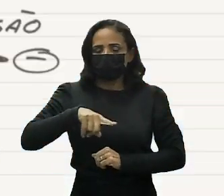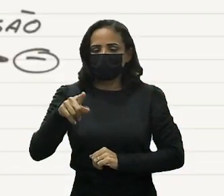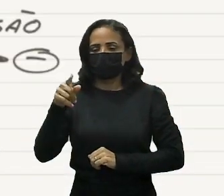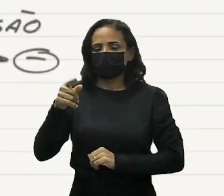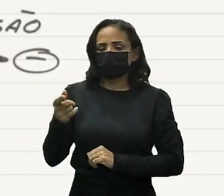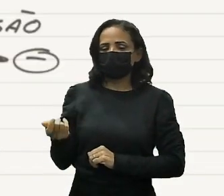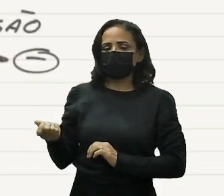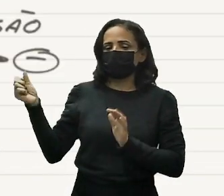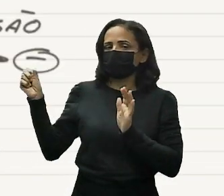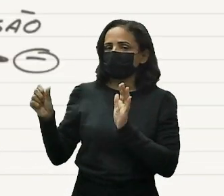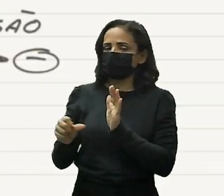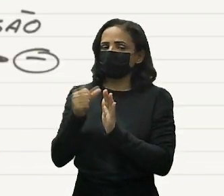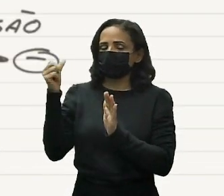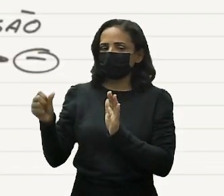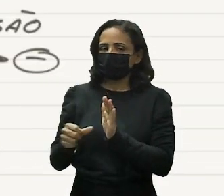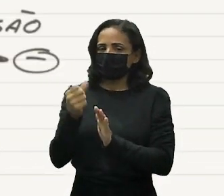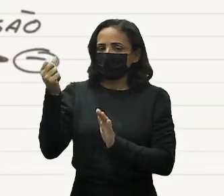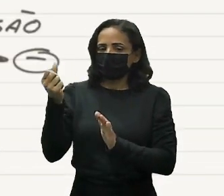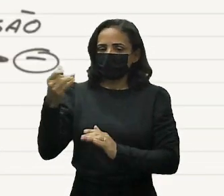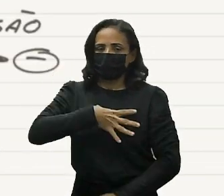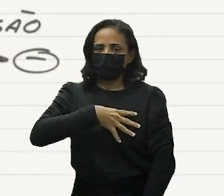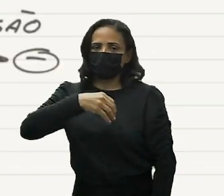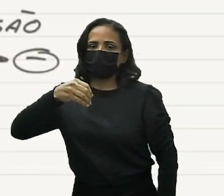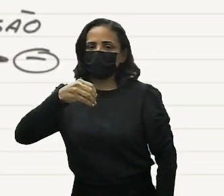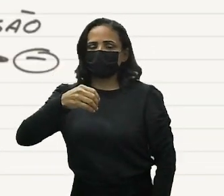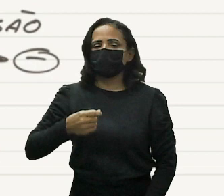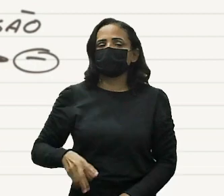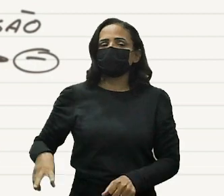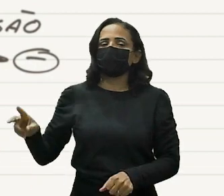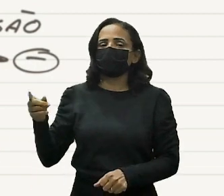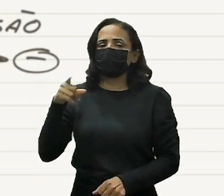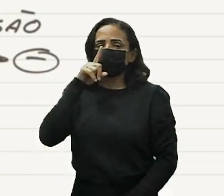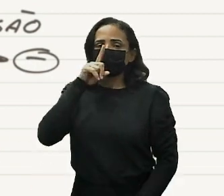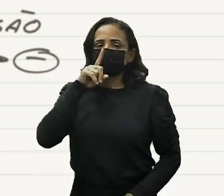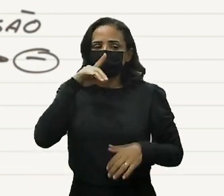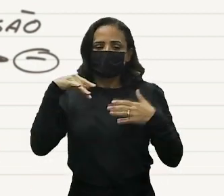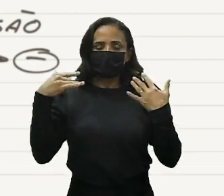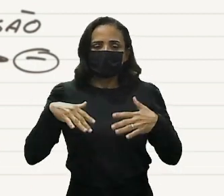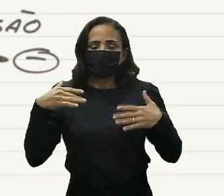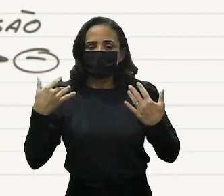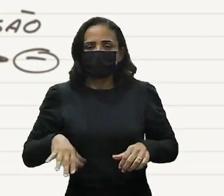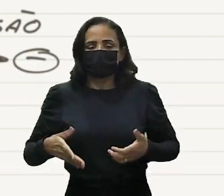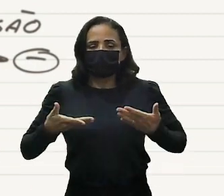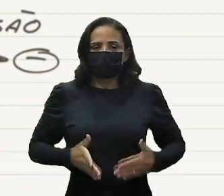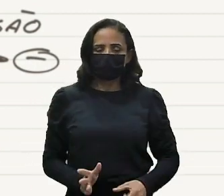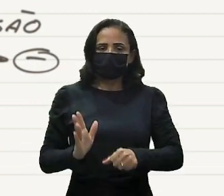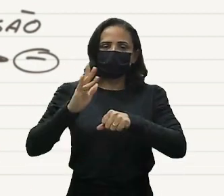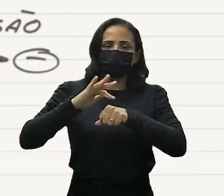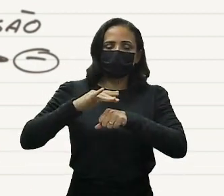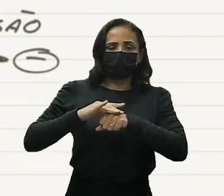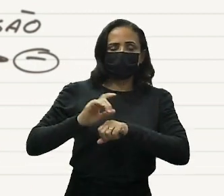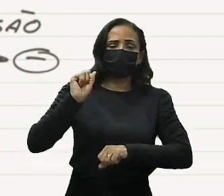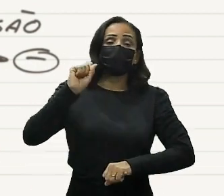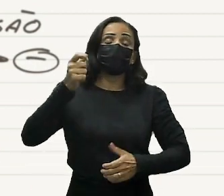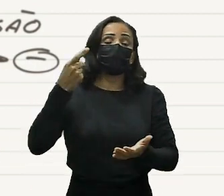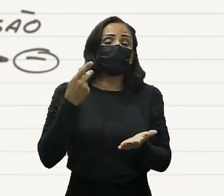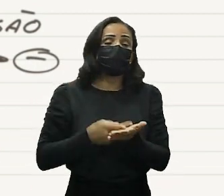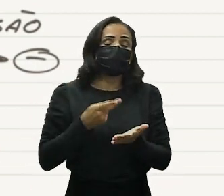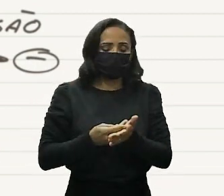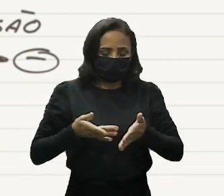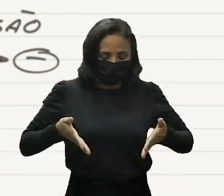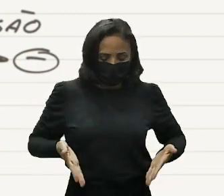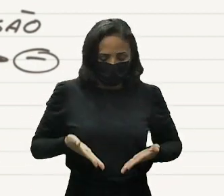já corre risco. A primeira criança positiva ela já corre risco. Aí você vai dizer assim, Andrei, mas como é que vai ser esse estímulo? Olhe,